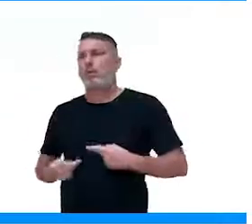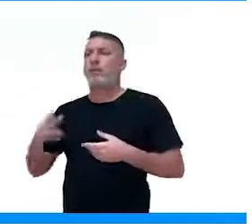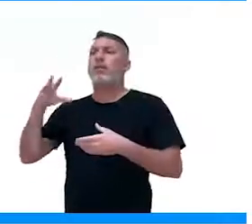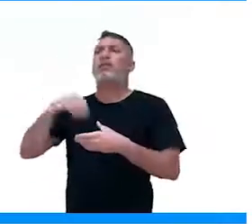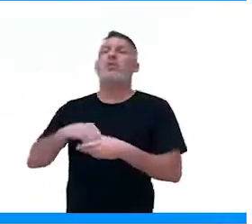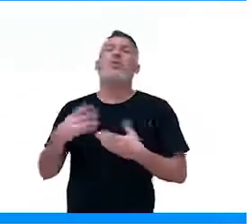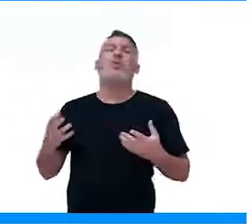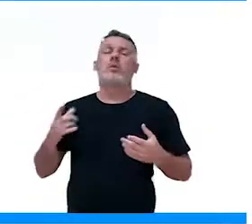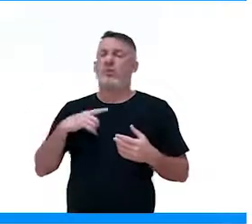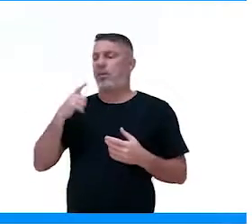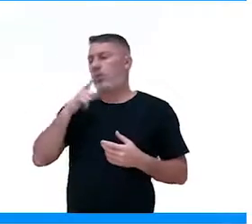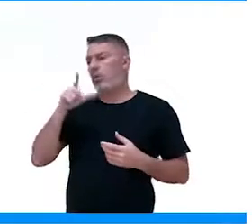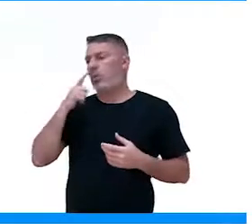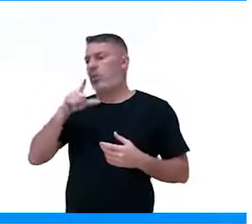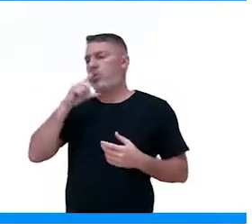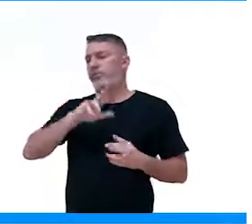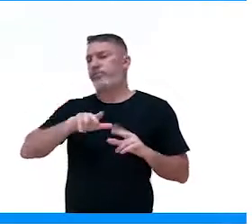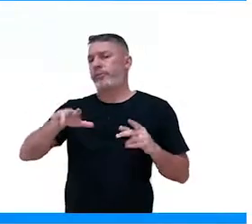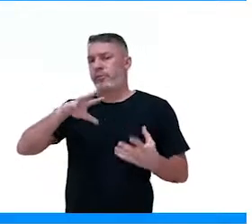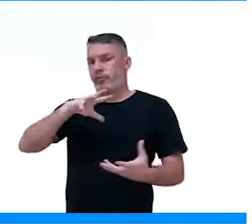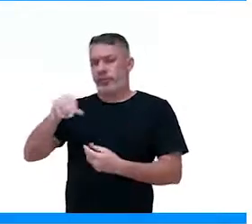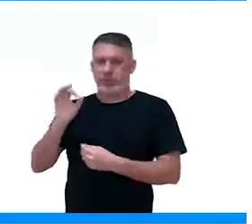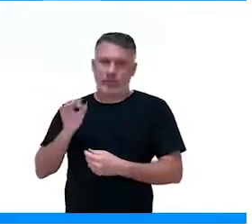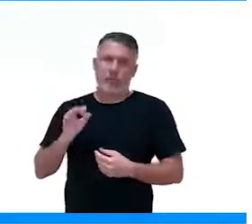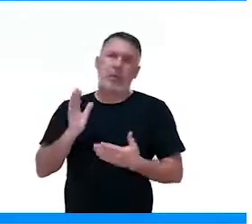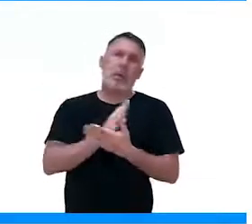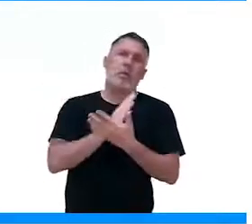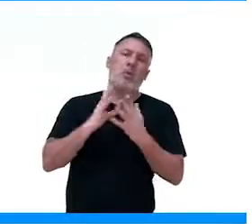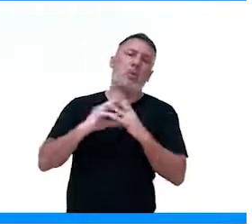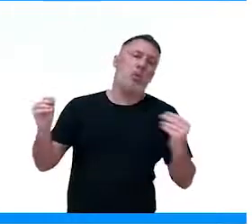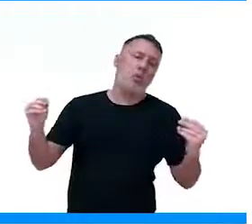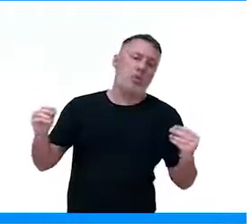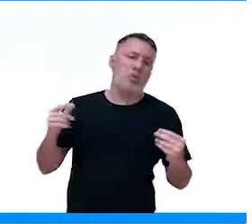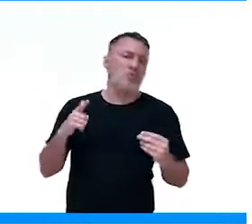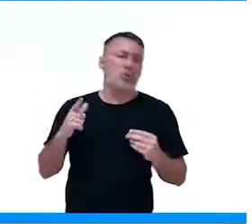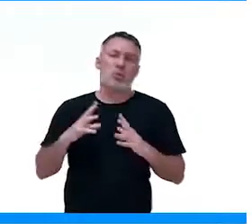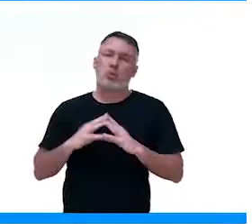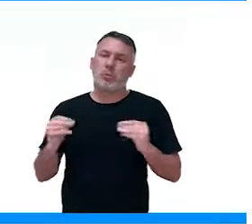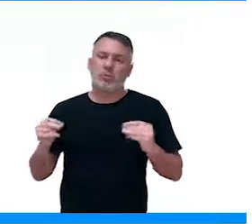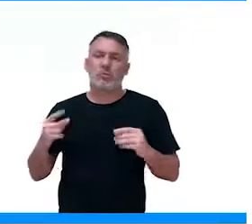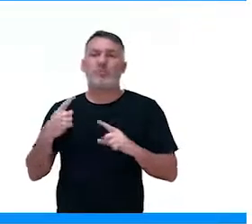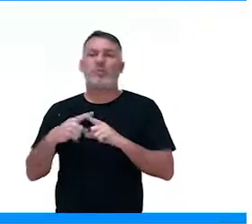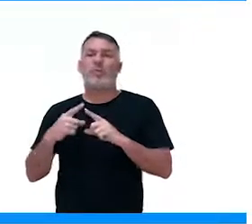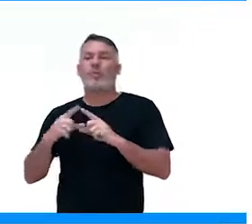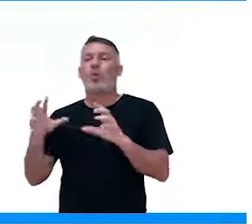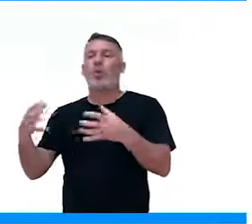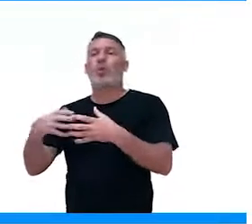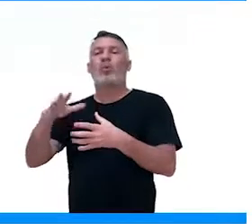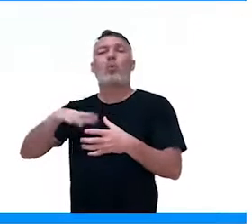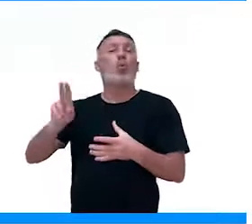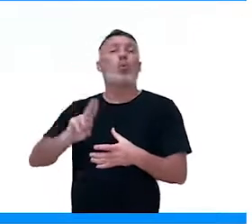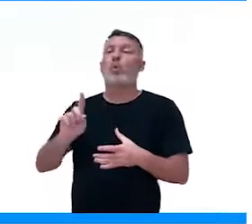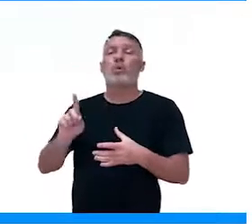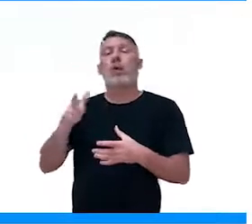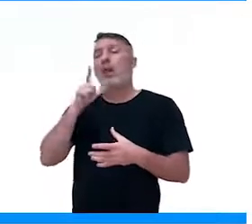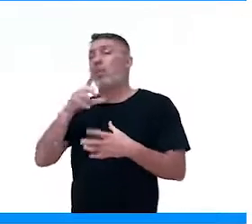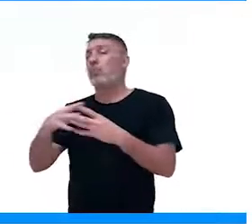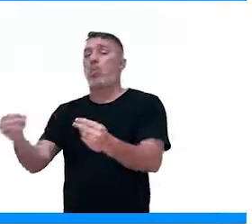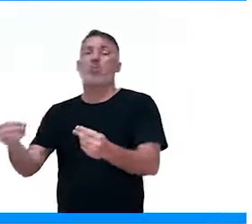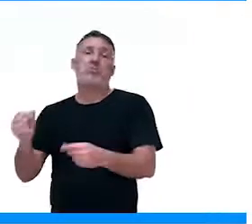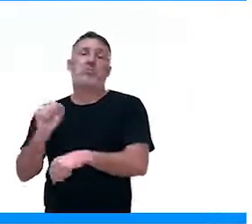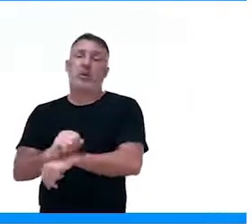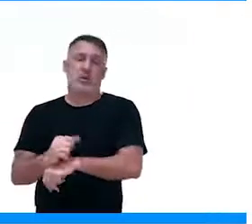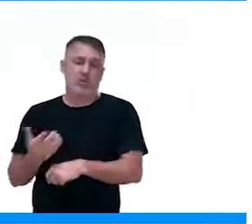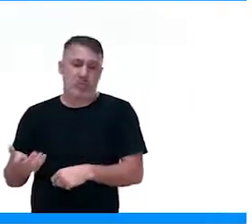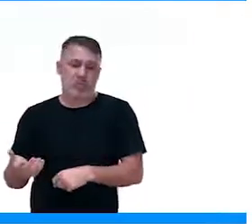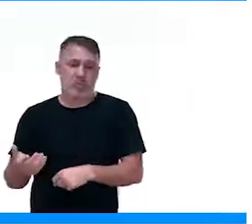humana a gente tem muitas línguas no mundo, né? Muitas já morreram, porque se uma comunidade morre, a língua também morre, né?